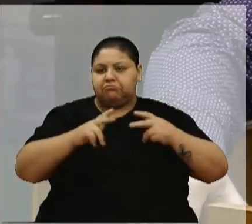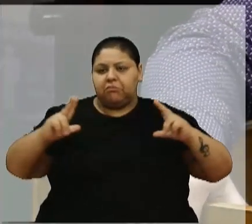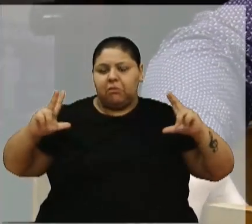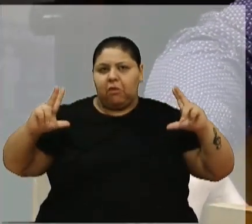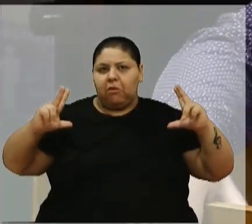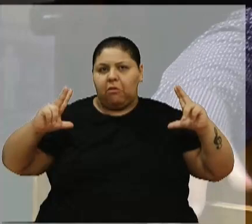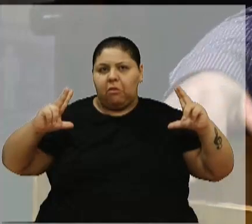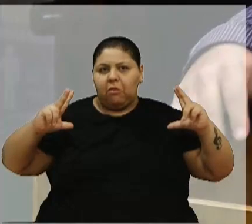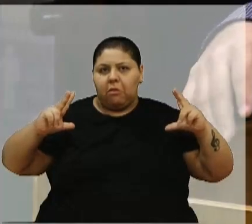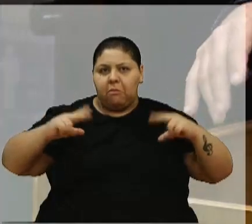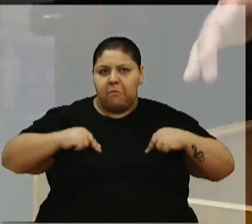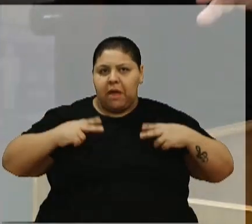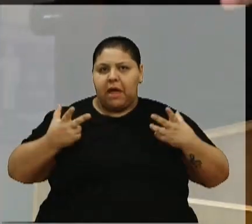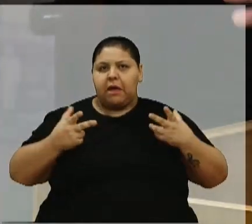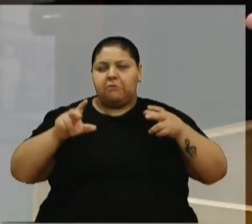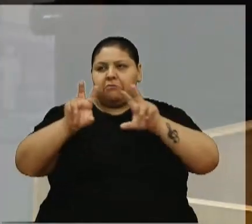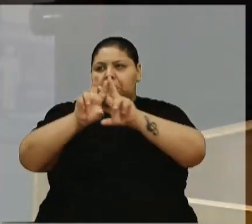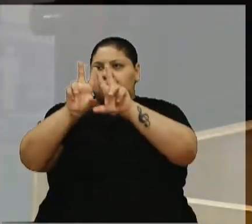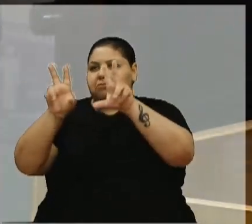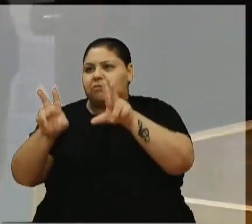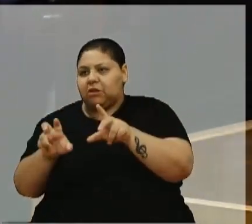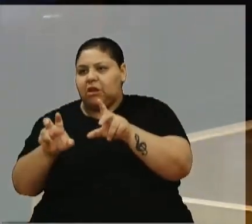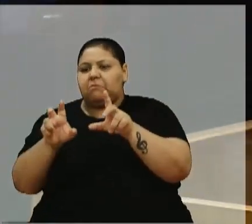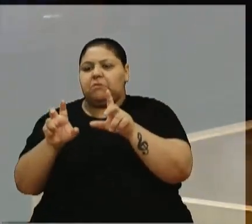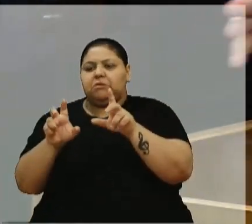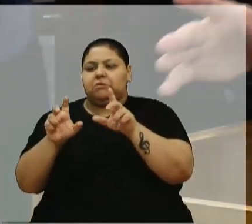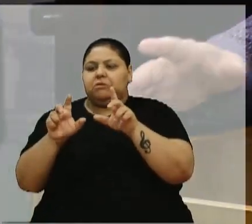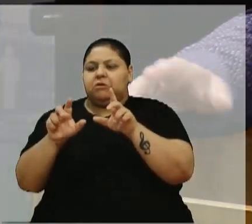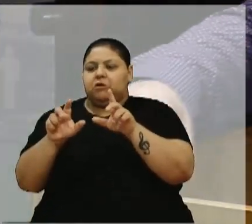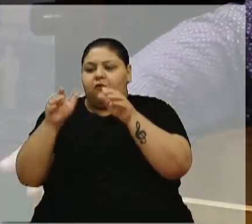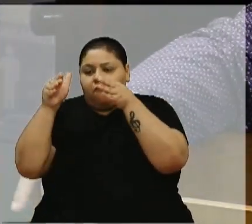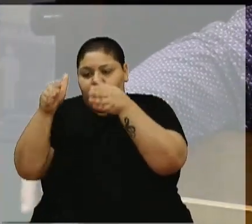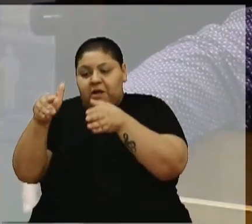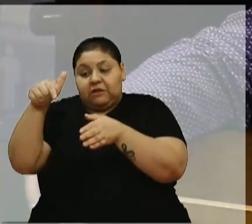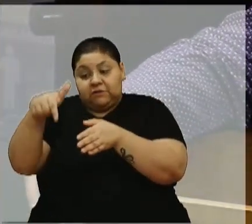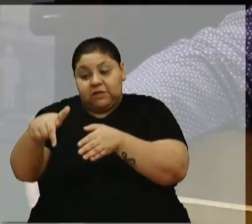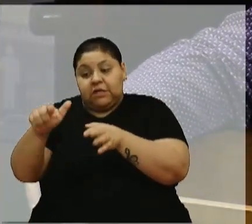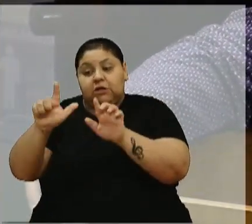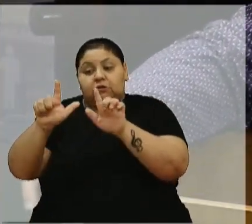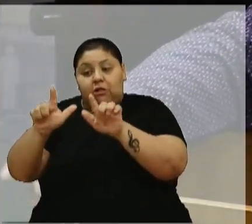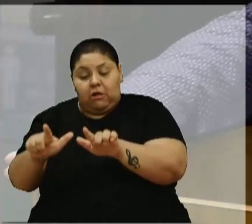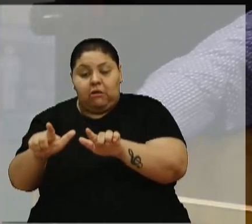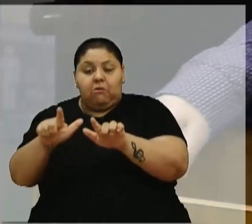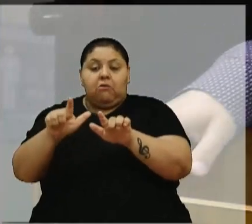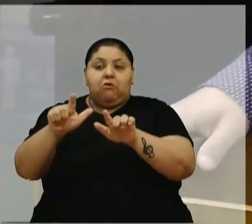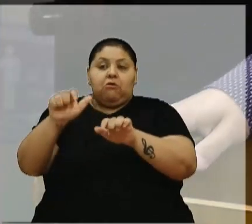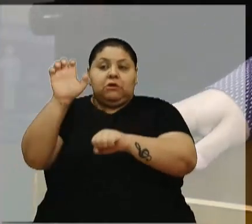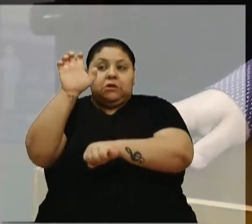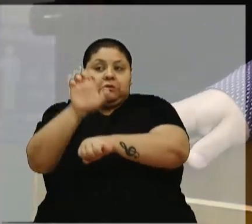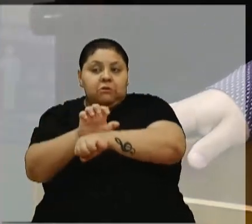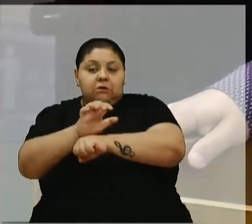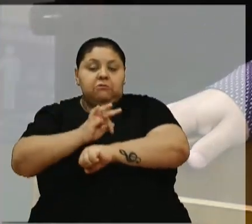temas serem de âmbitos locais, estaduais ou federais. Não sou dos